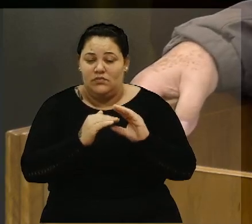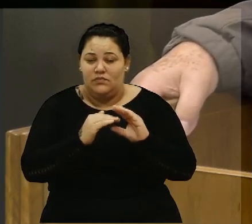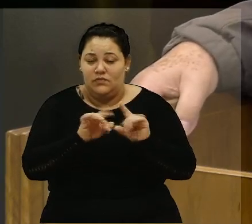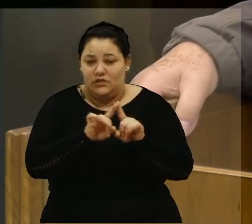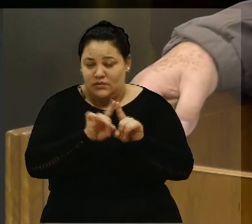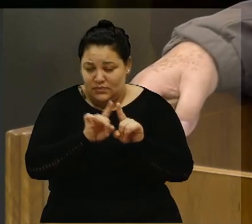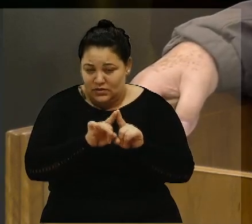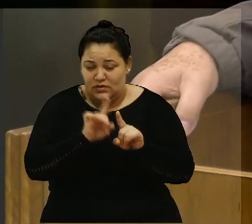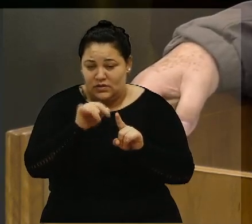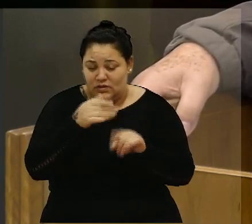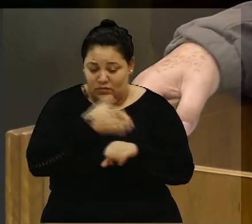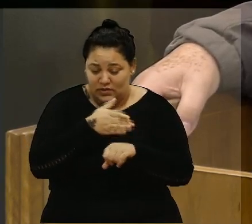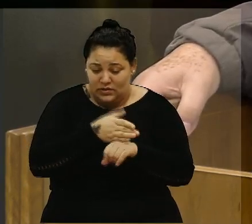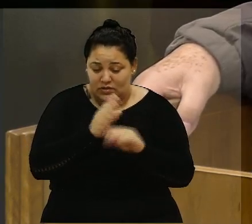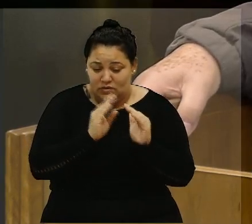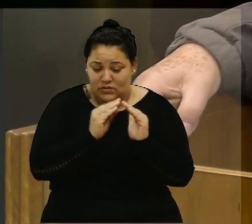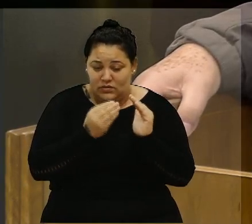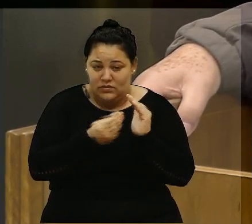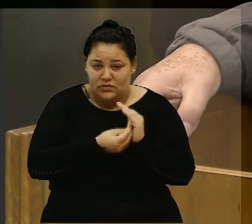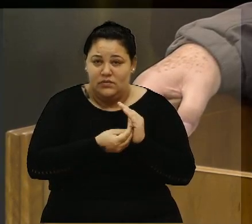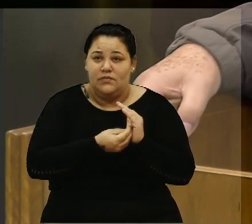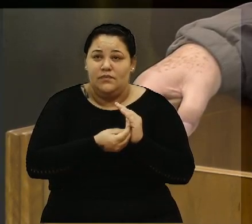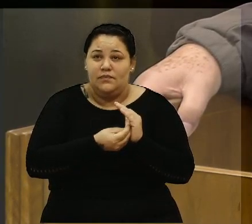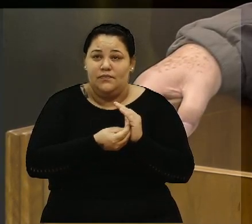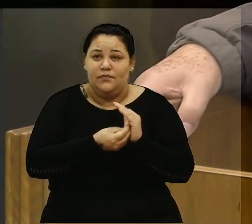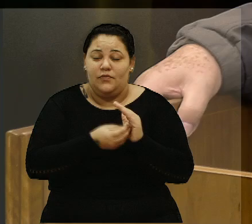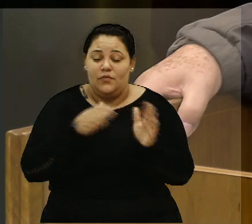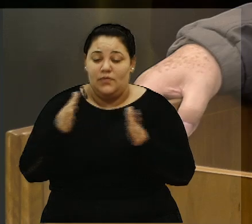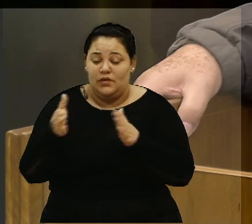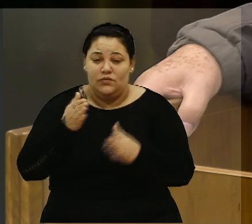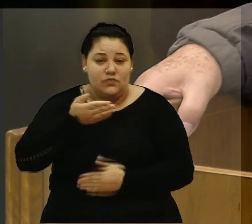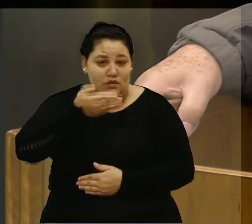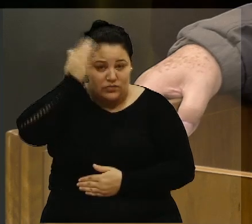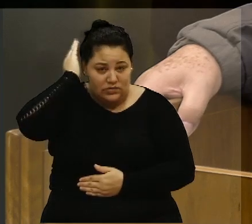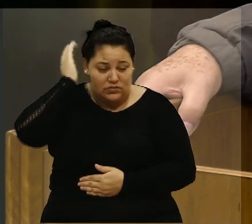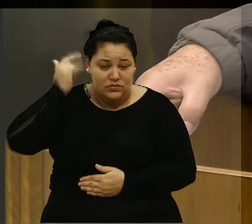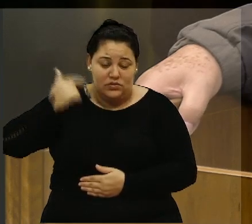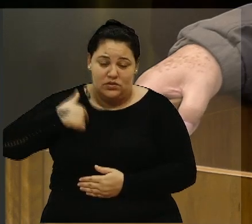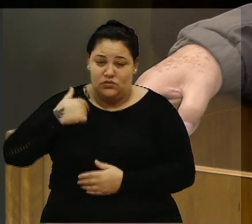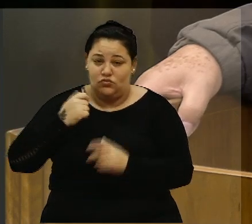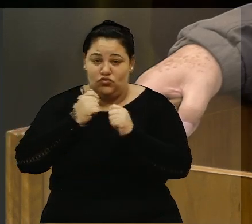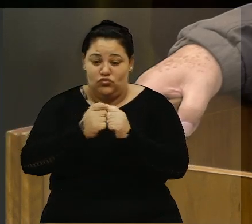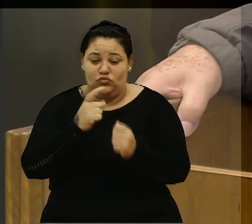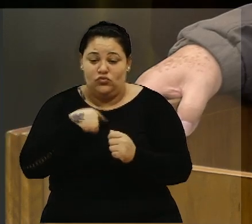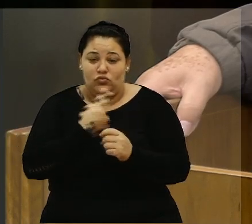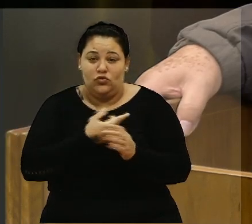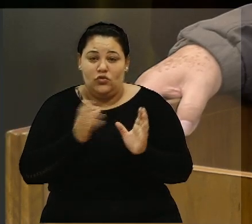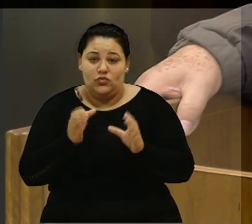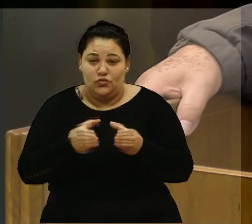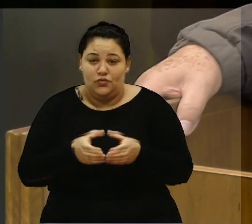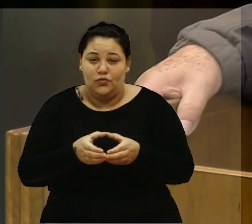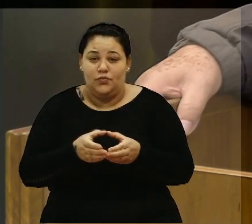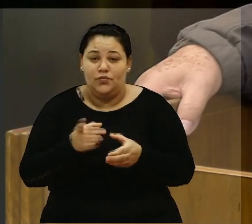SAMAI no governo Alceu, eu peguei, junto com a nossa equipe, pegamos